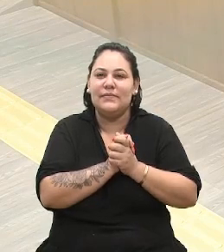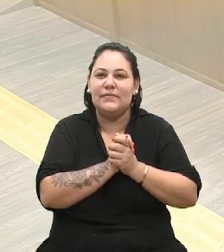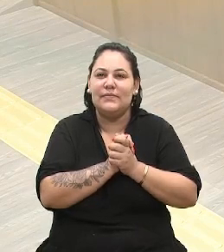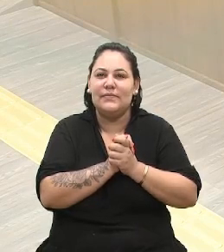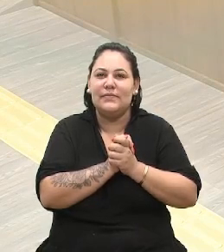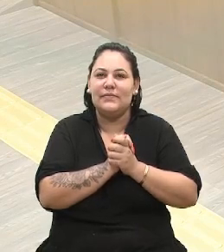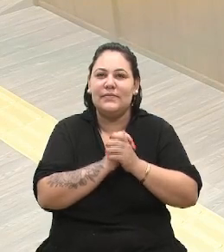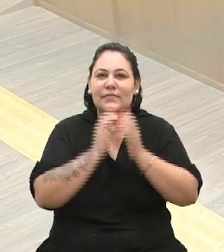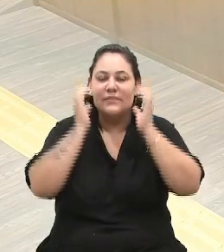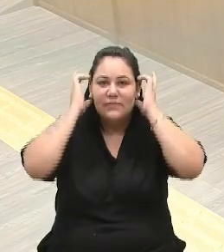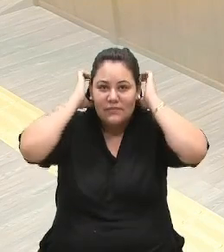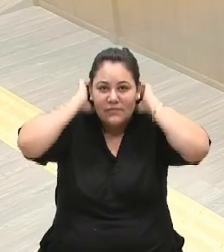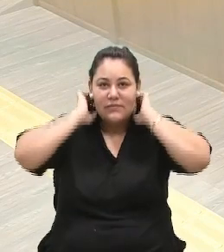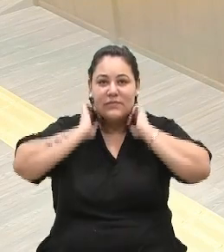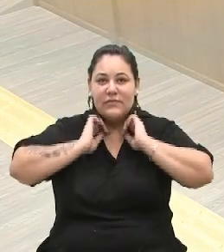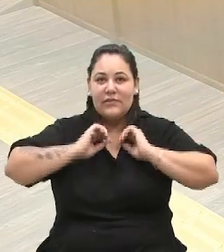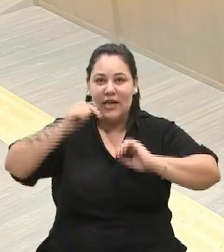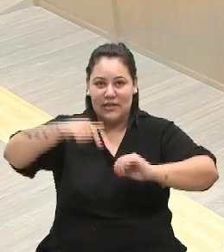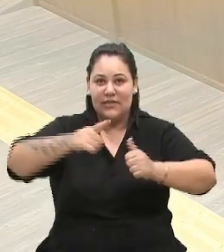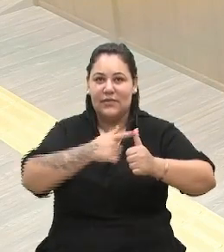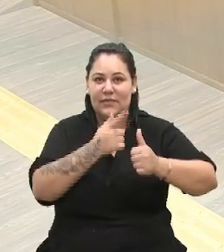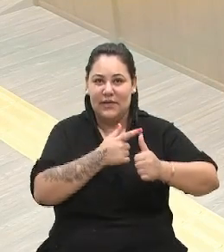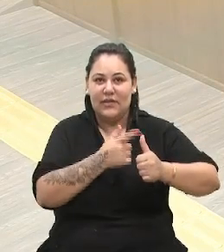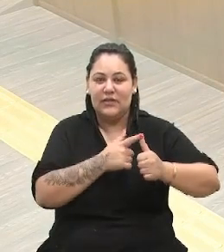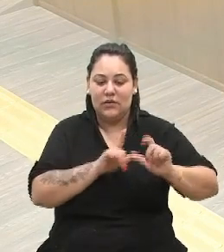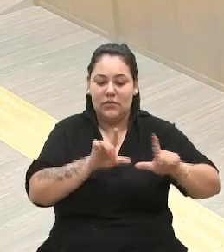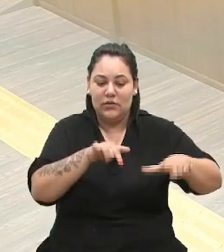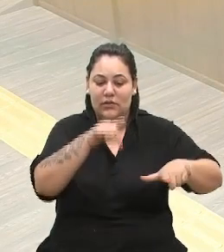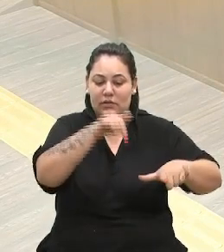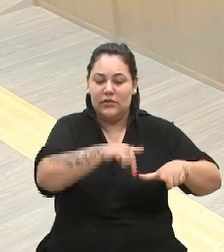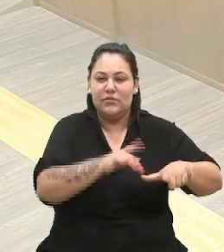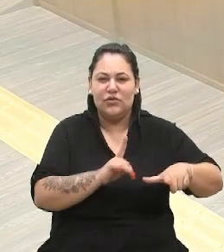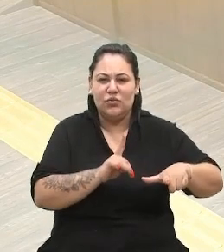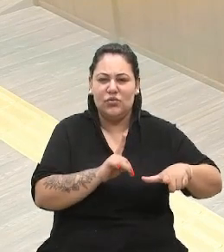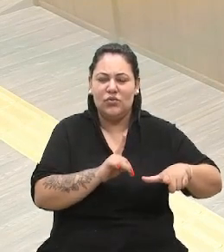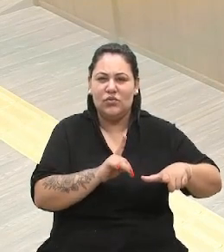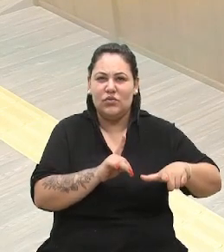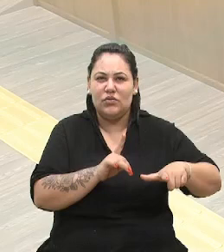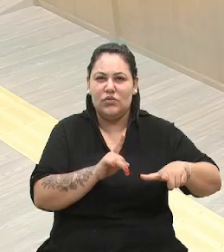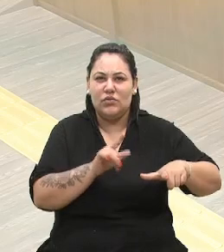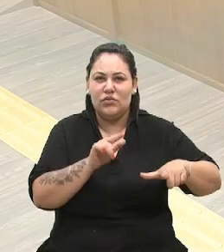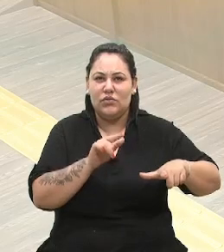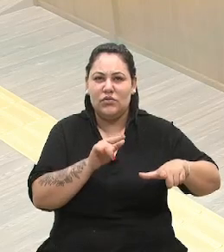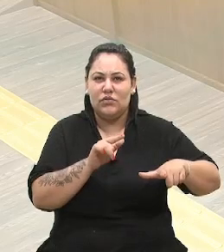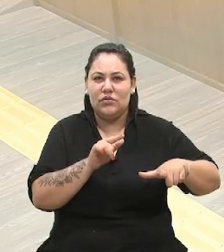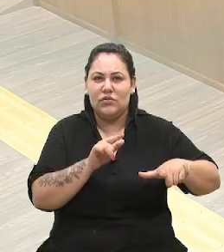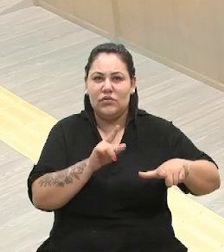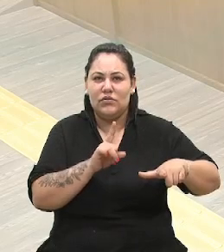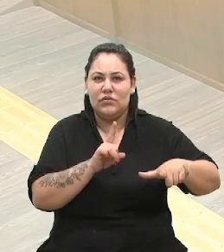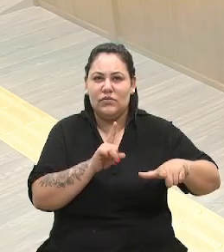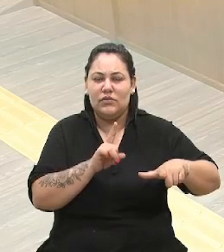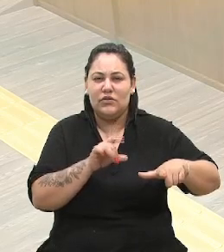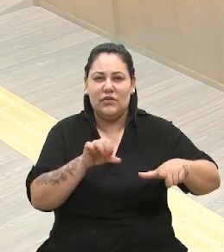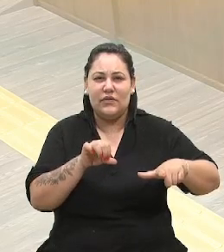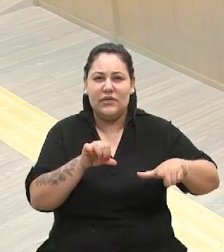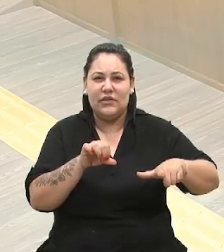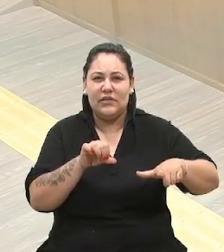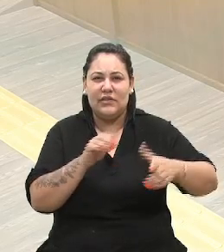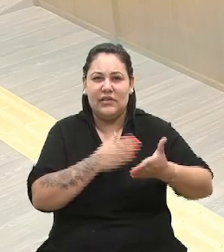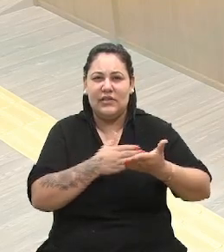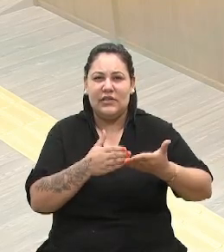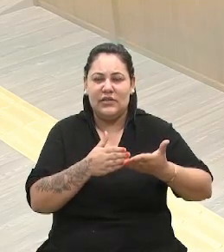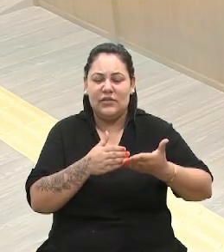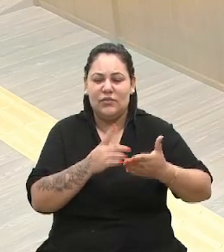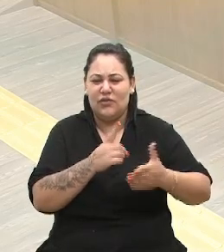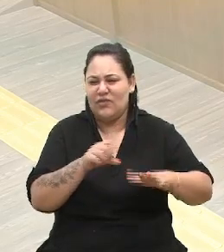Essa, se eu não me engano, foi a primeira delegacia lá estabelecida em sétimo andar, 1900, no início da década de